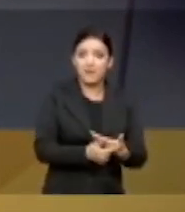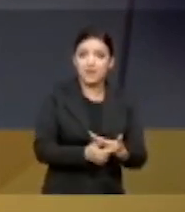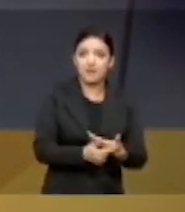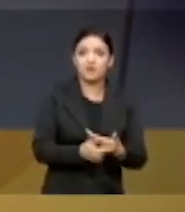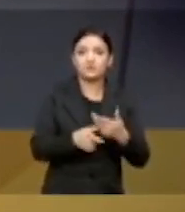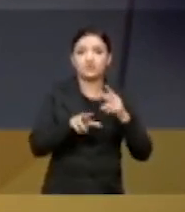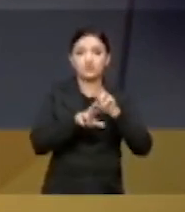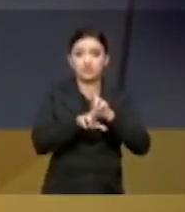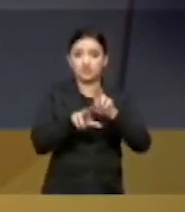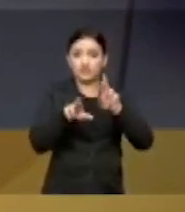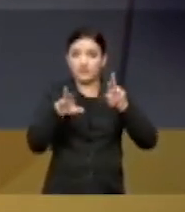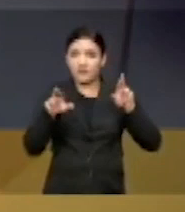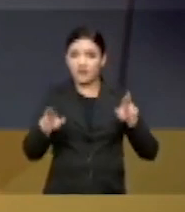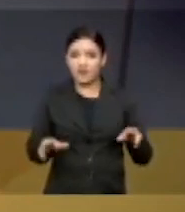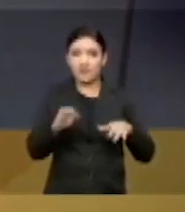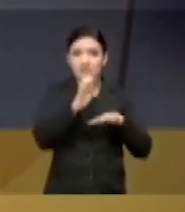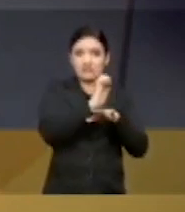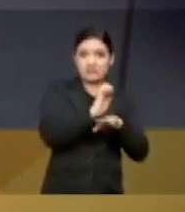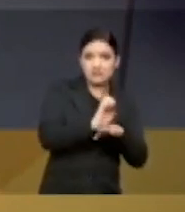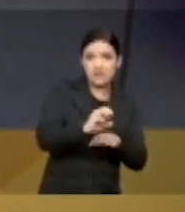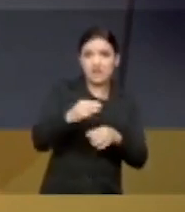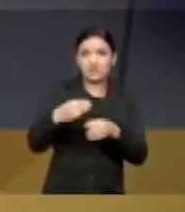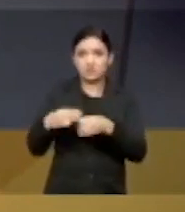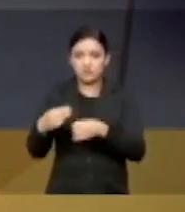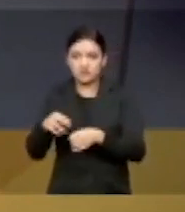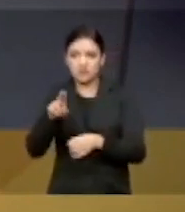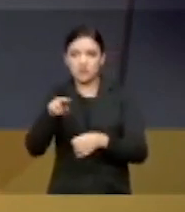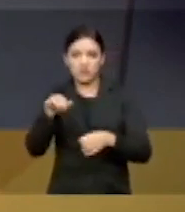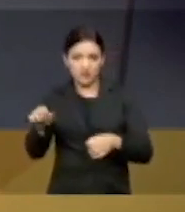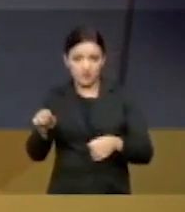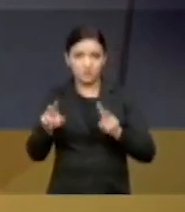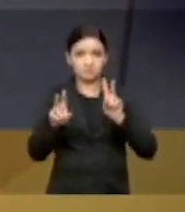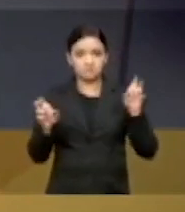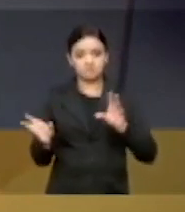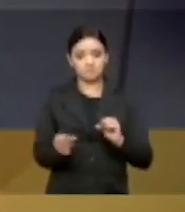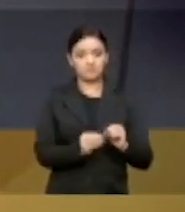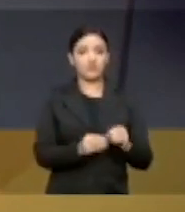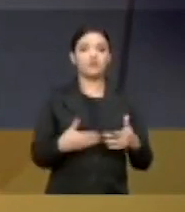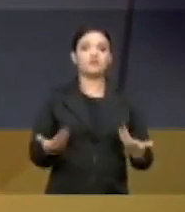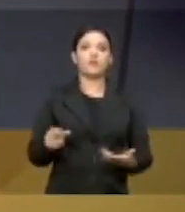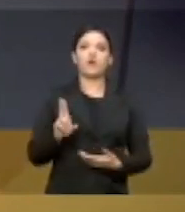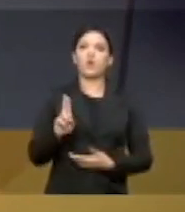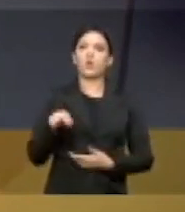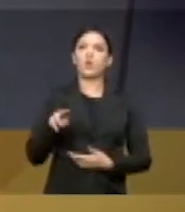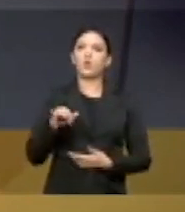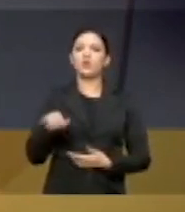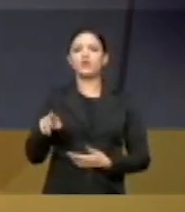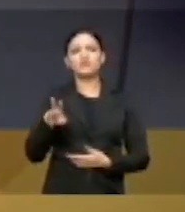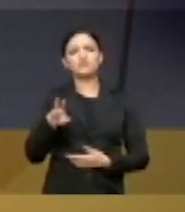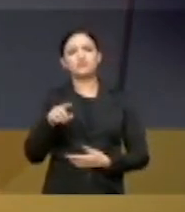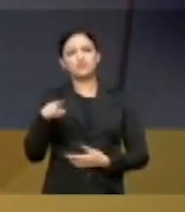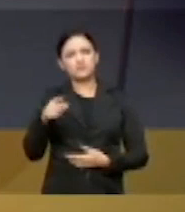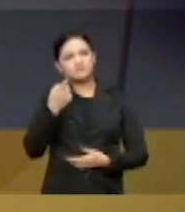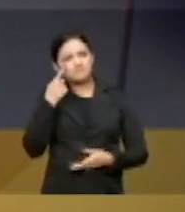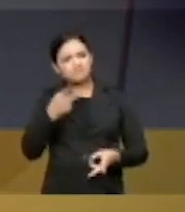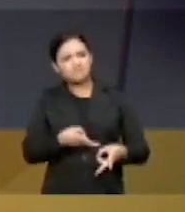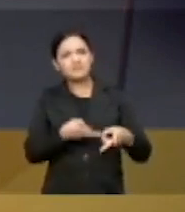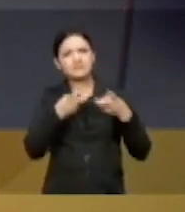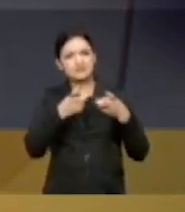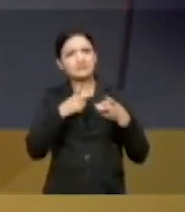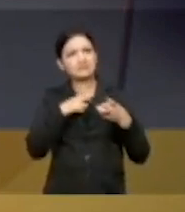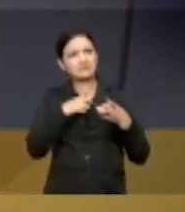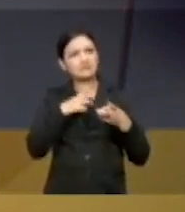governamentais. Digo eu, a União tem absoluto apego a essas considerações e, sobretudo,